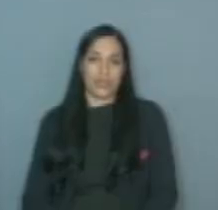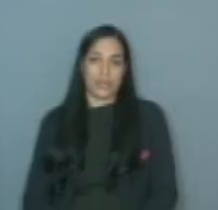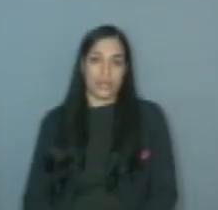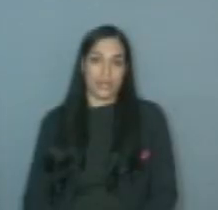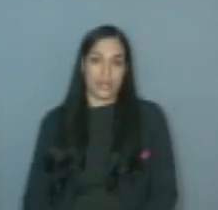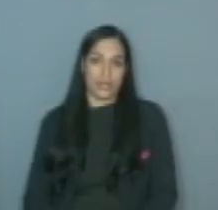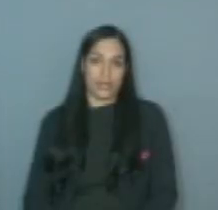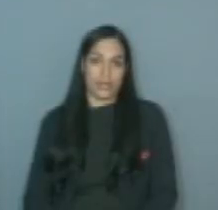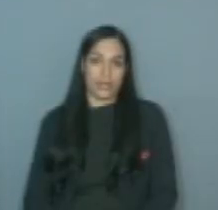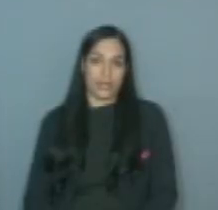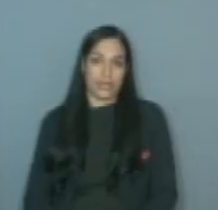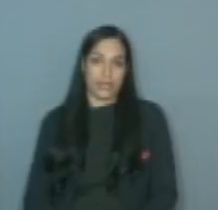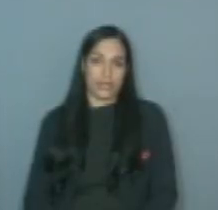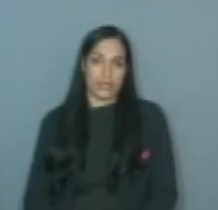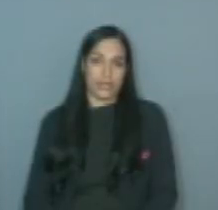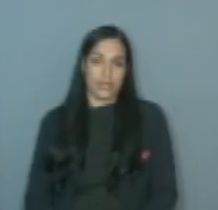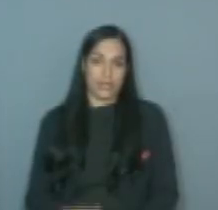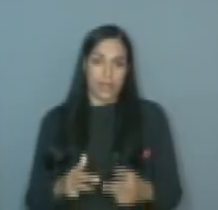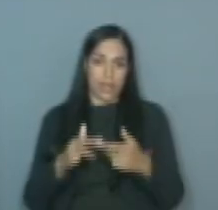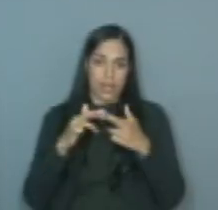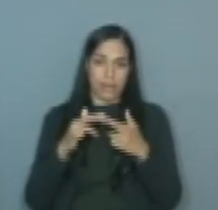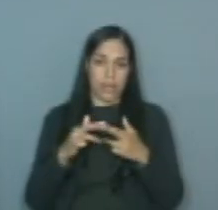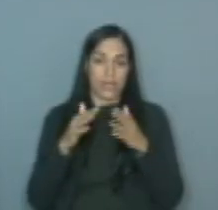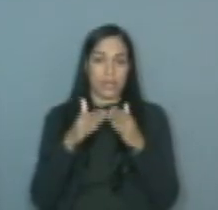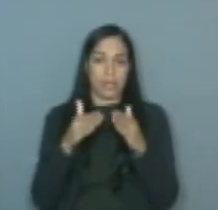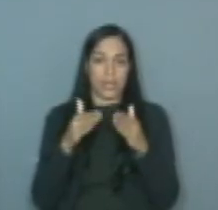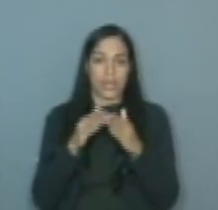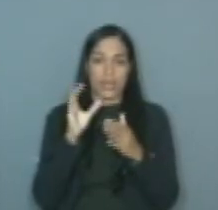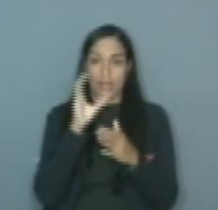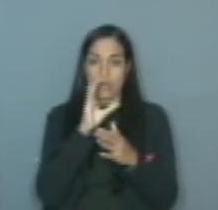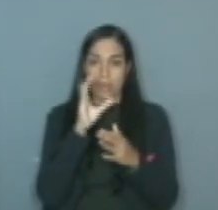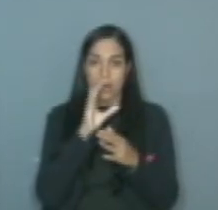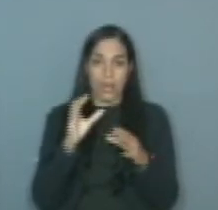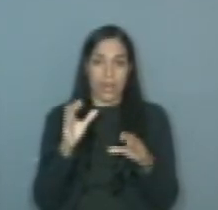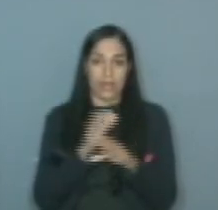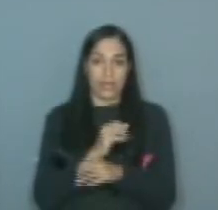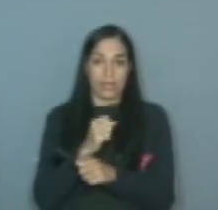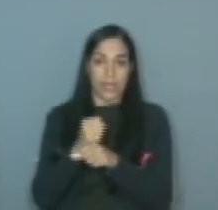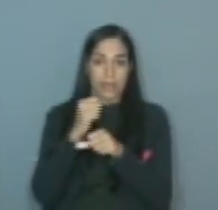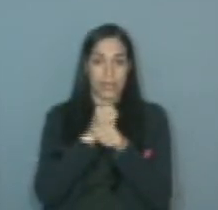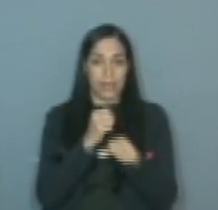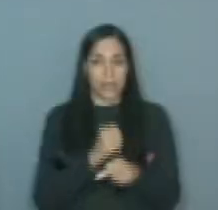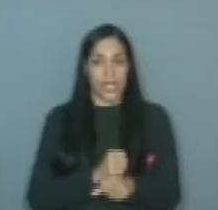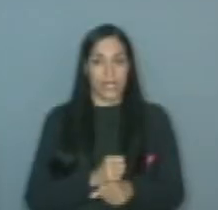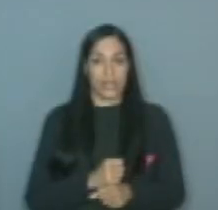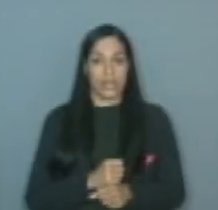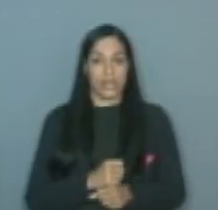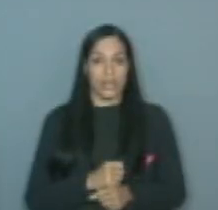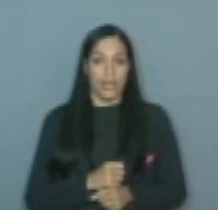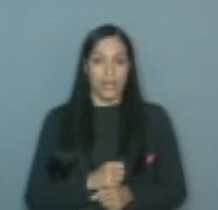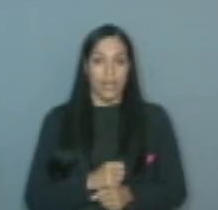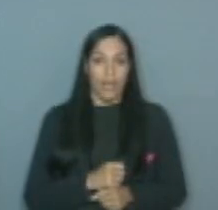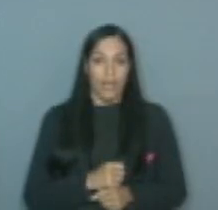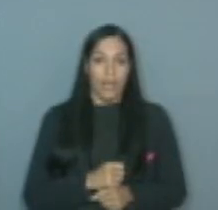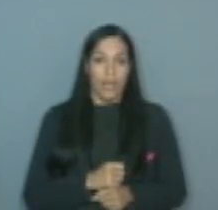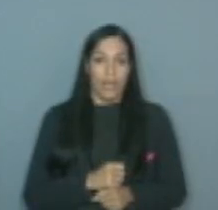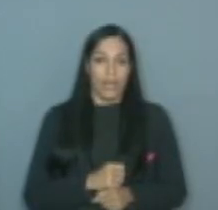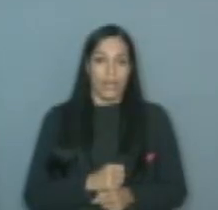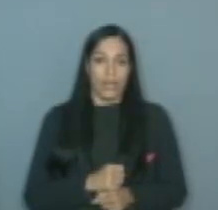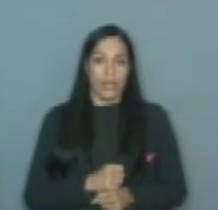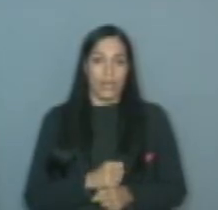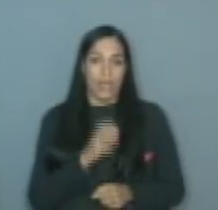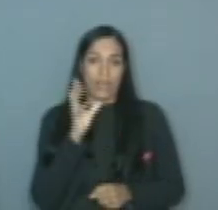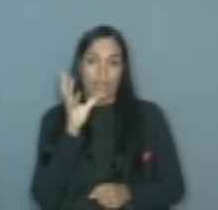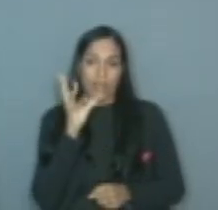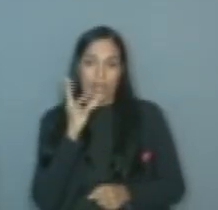Esse documento que a gente colocou pede a conclusão imediata das obras. Gente, vão dizer aqui que obra